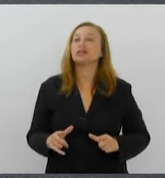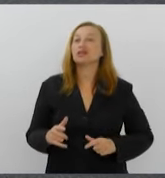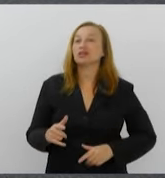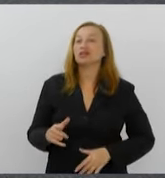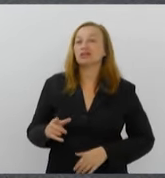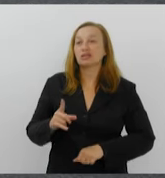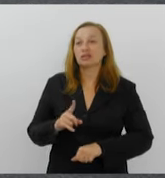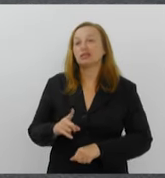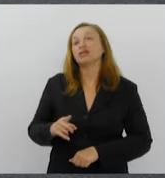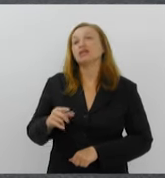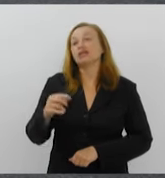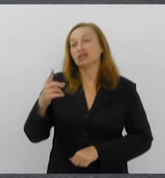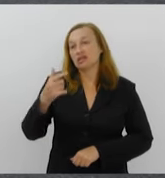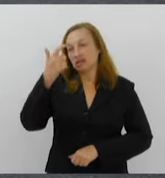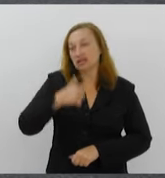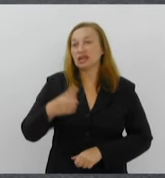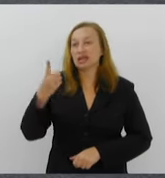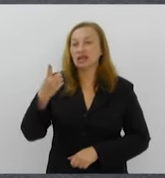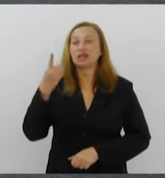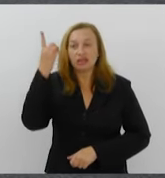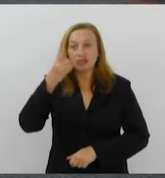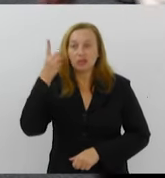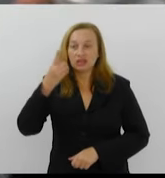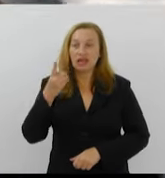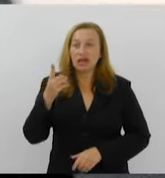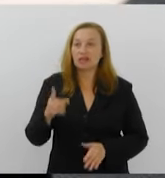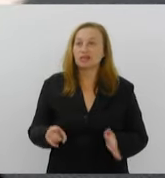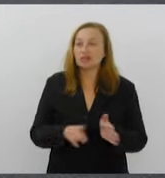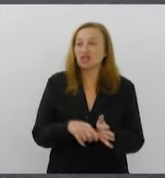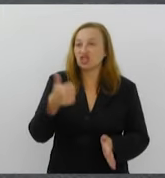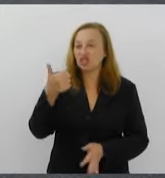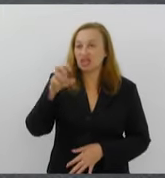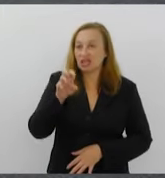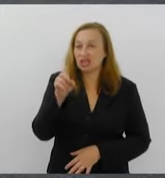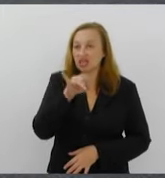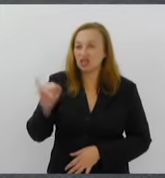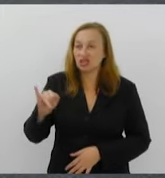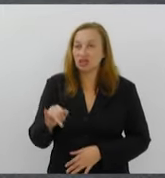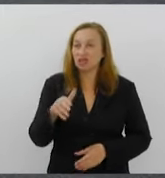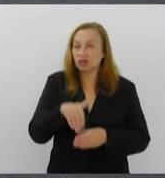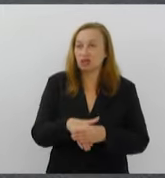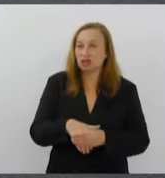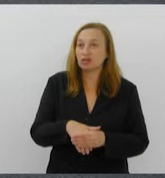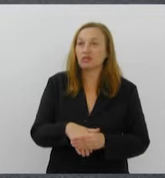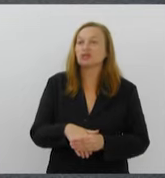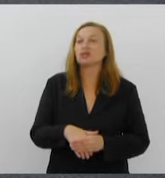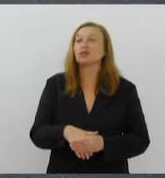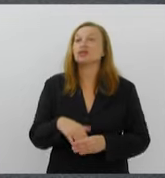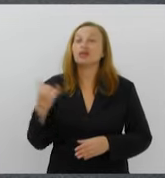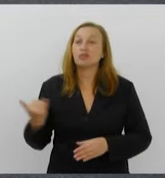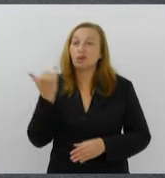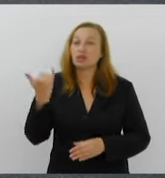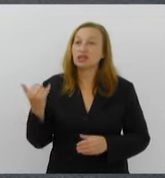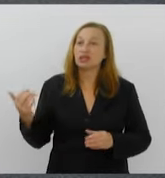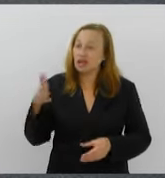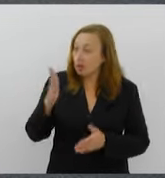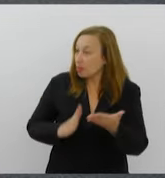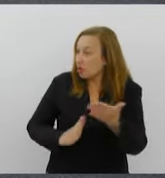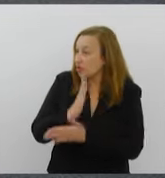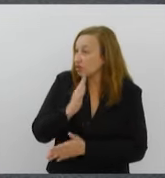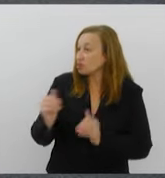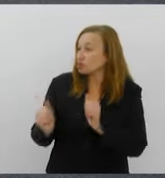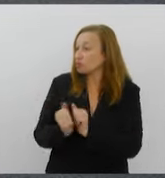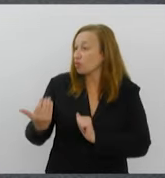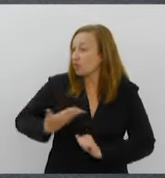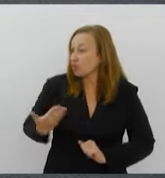aqui há menos de 15 dias e já está votando uma matéria tão relevante, aprovando junto com os colegas